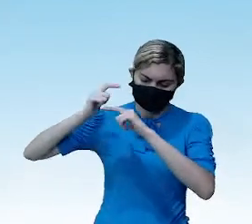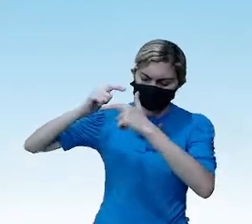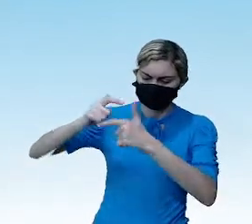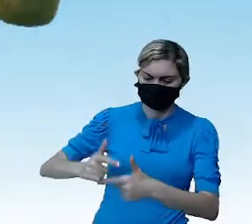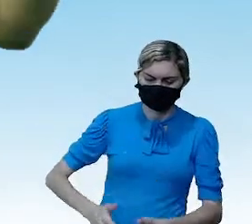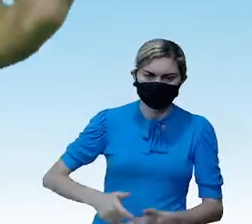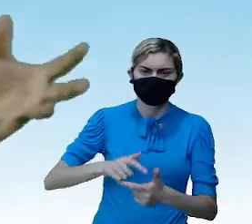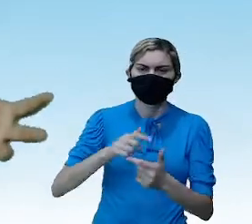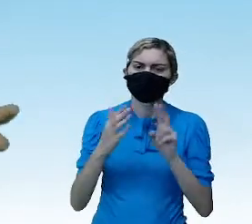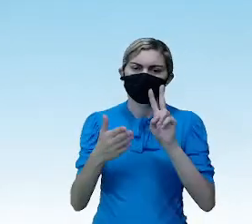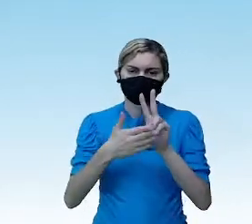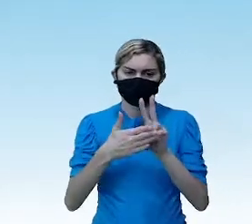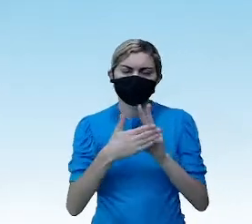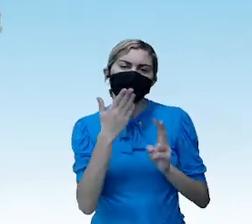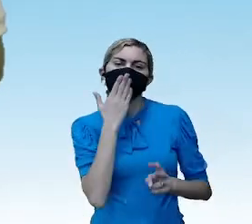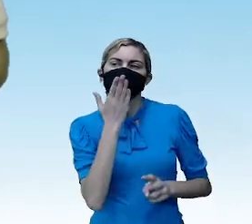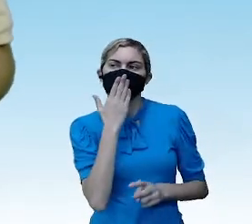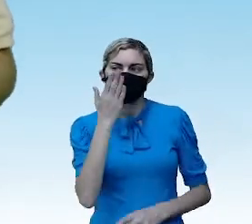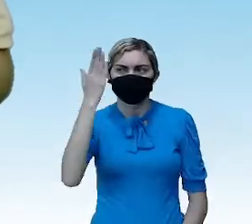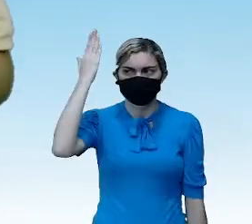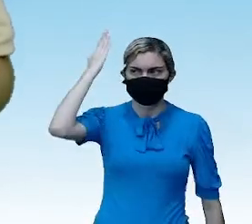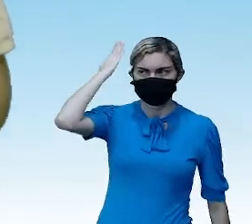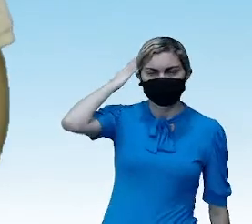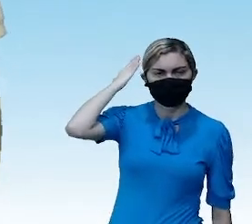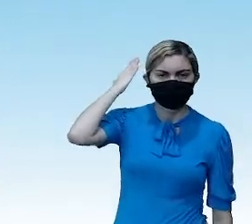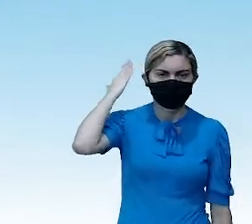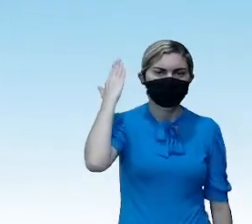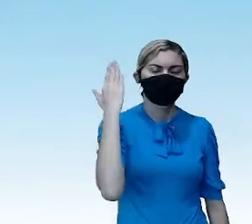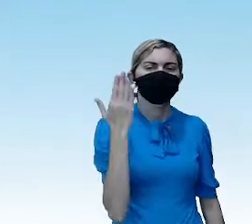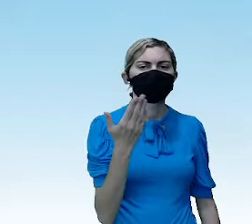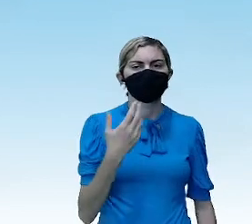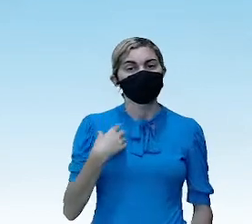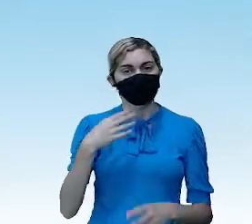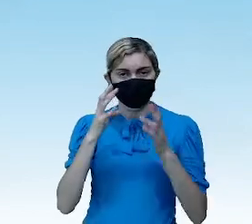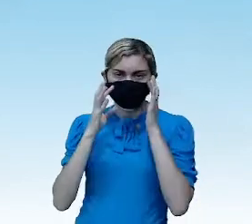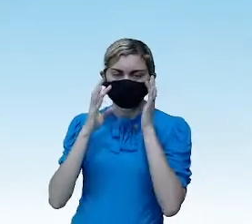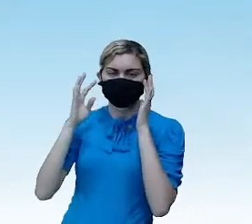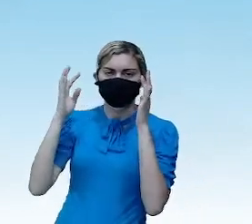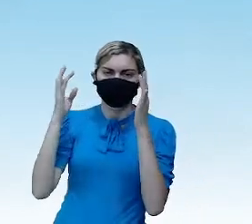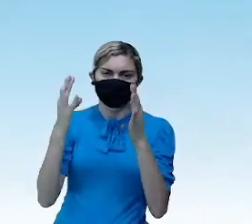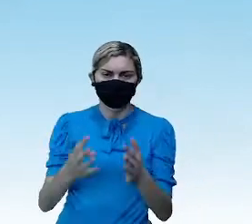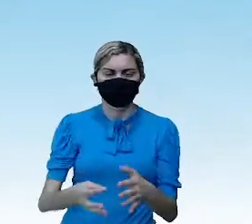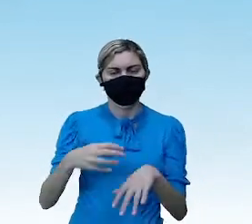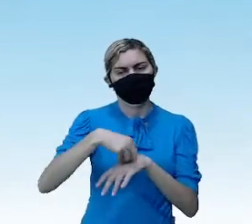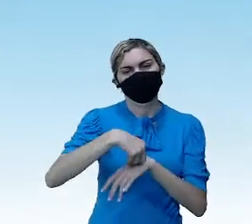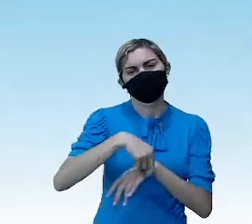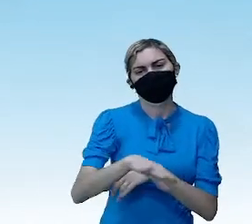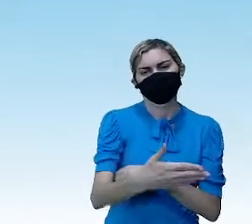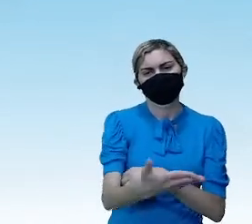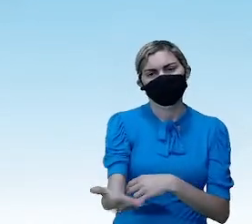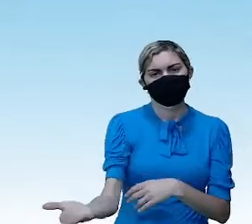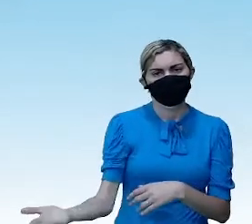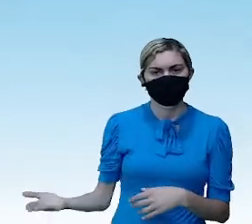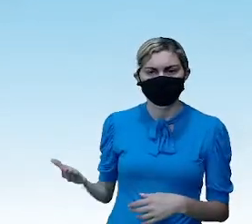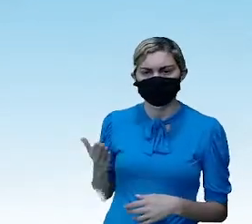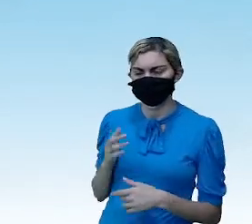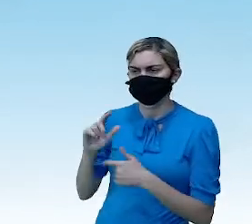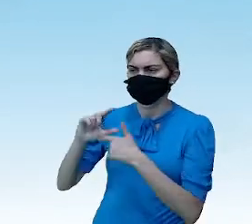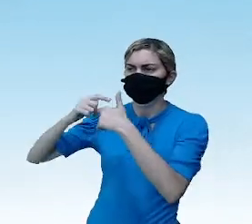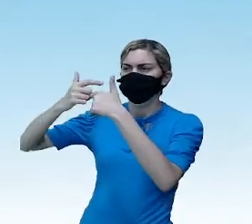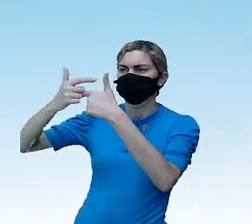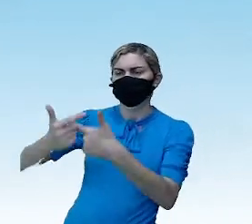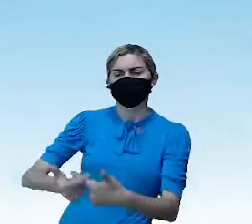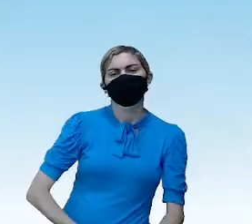as tradições. Olha aí a questão plural. Atenção, trago para vocês agora um trecho